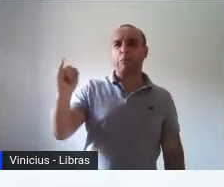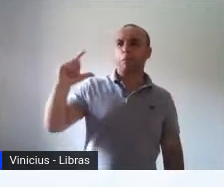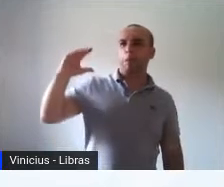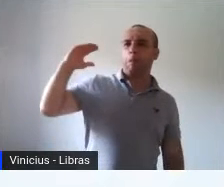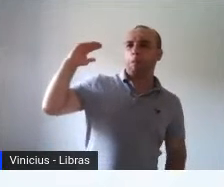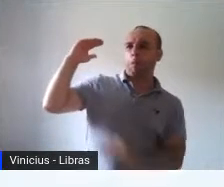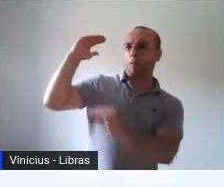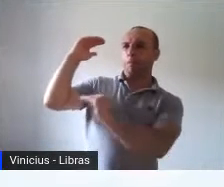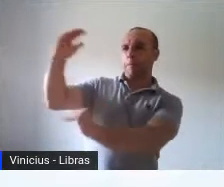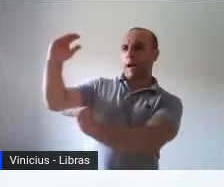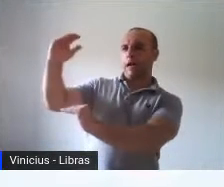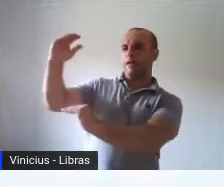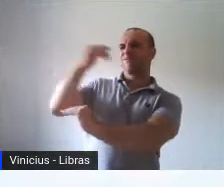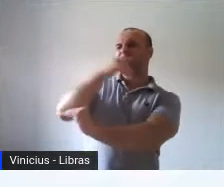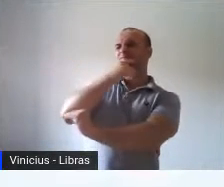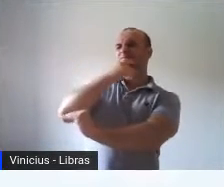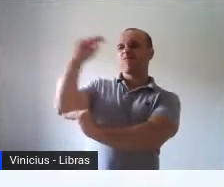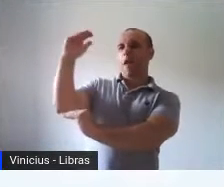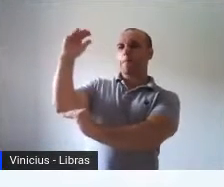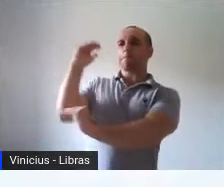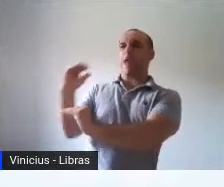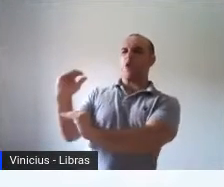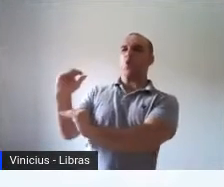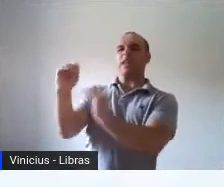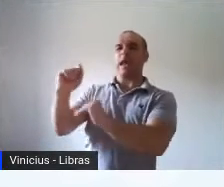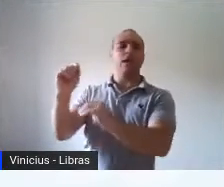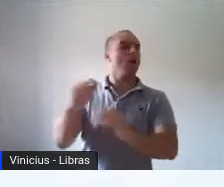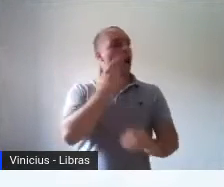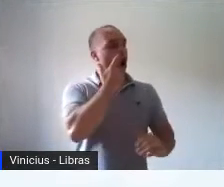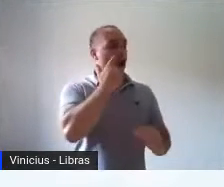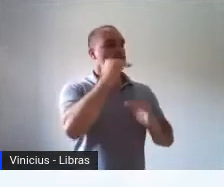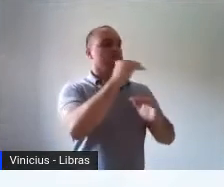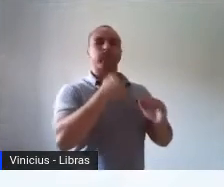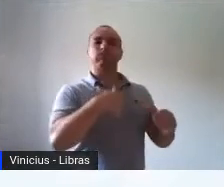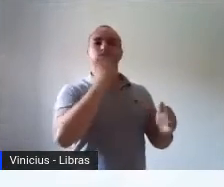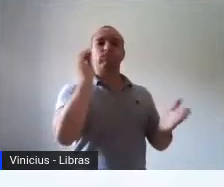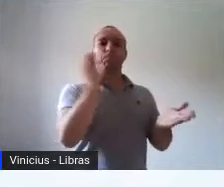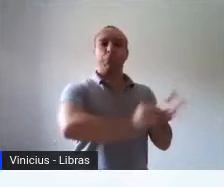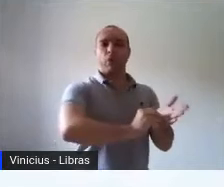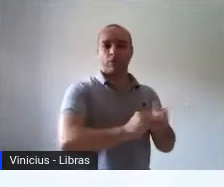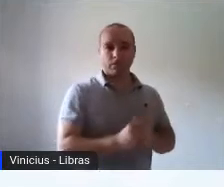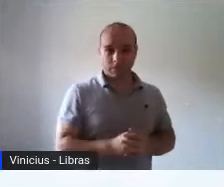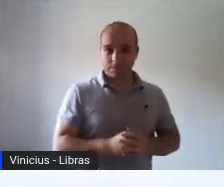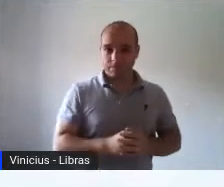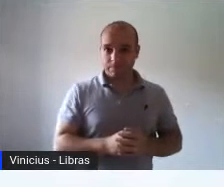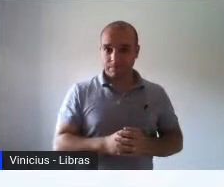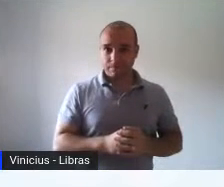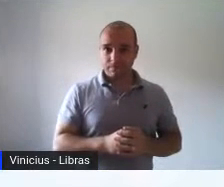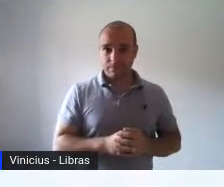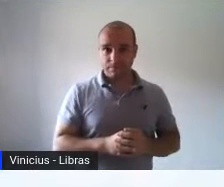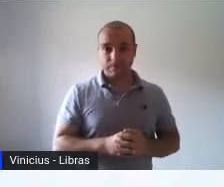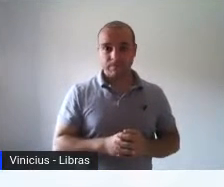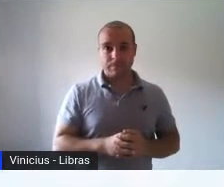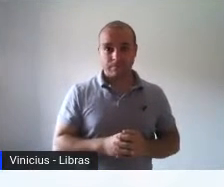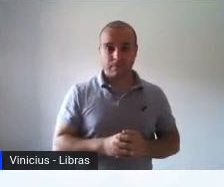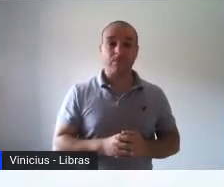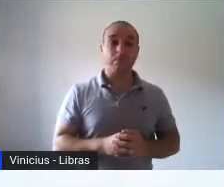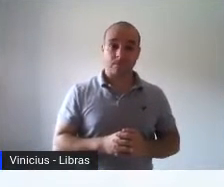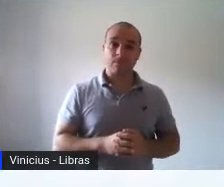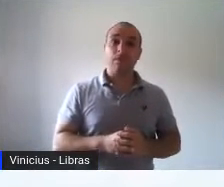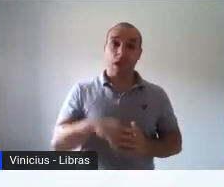que se tinha de inflação, né? No caso do Temer, nos 2 anos que ele fez isso, que foram